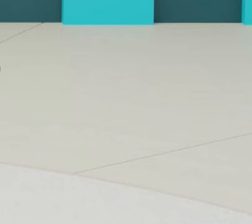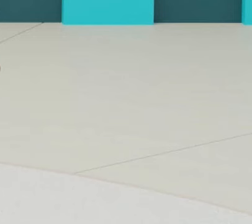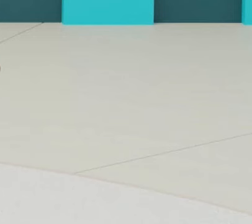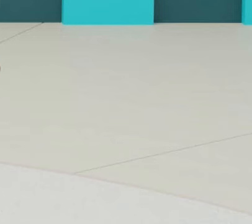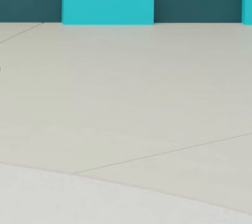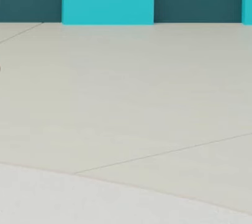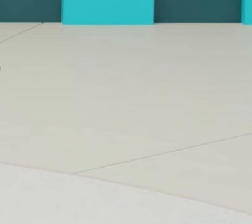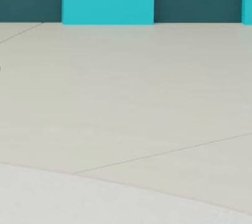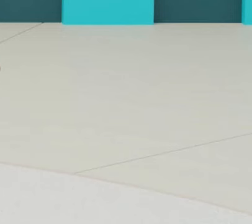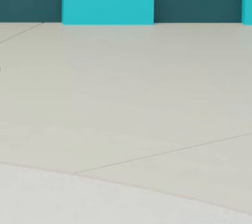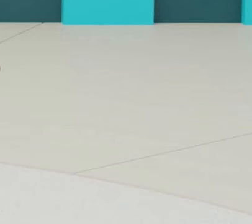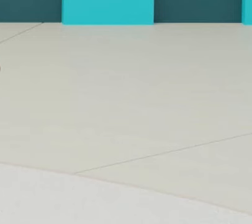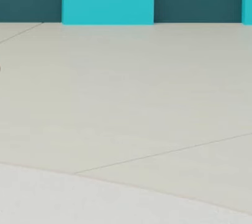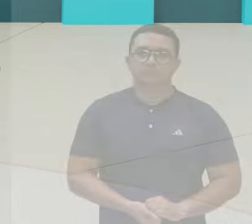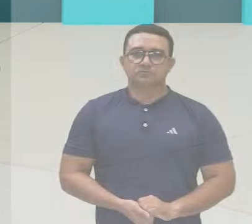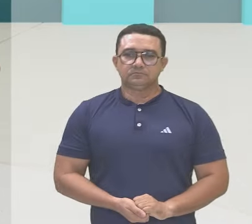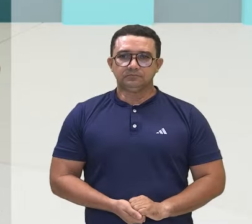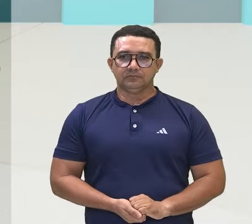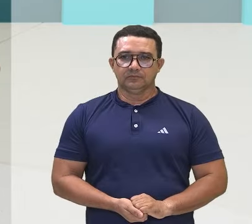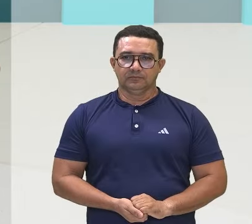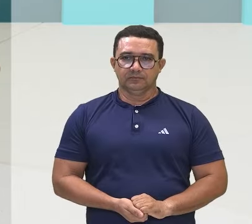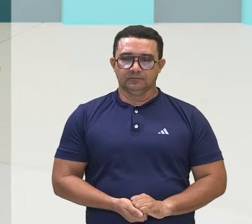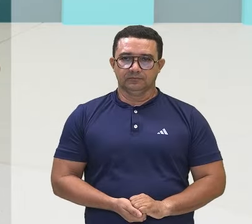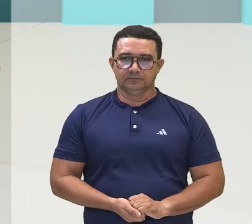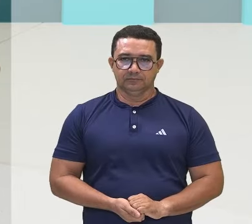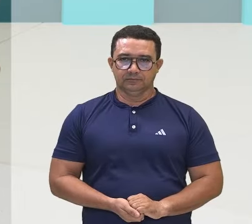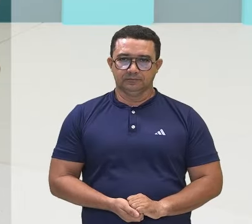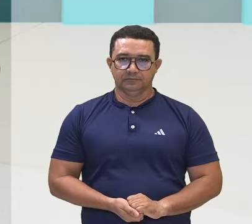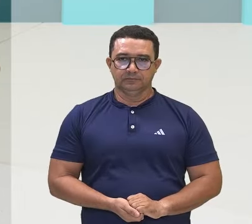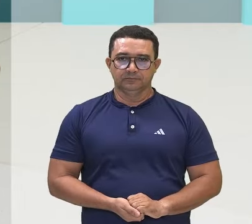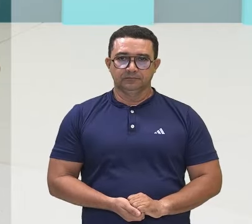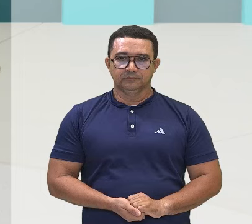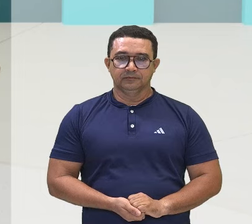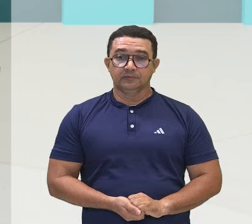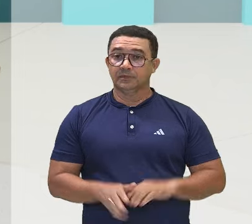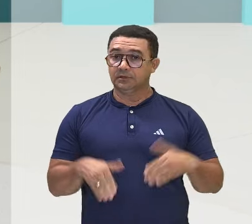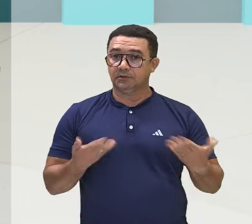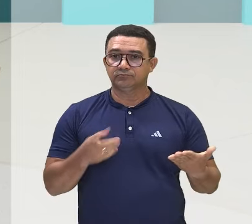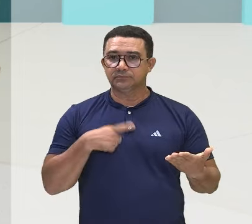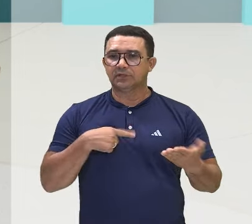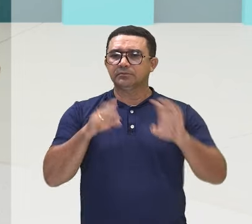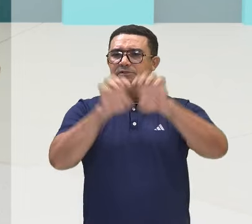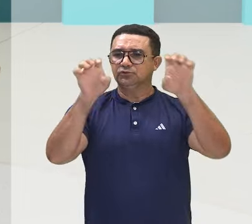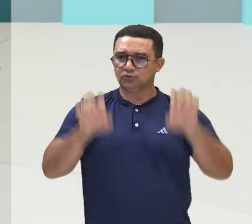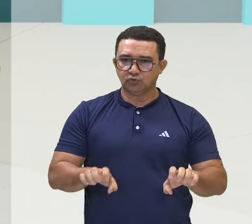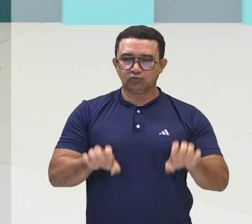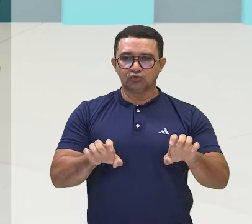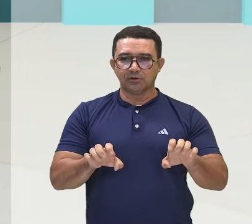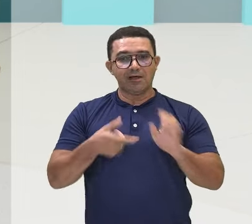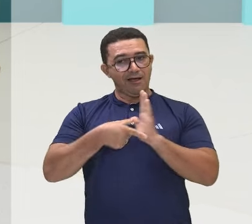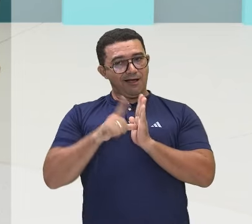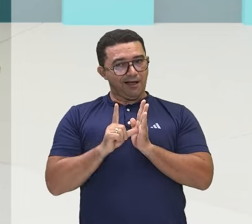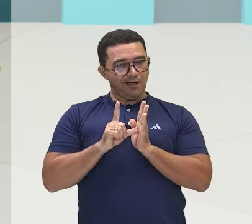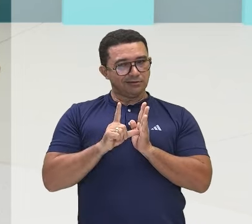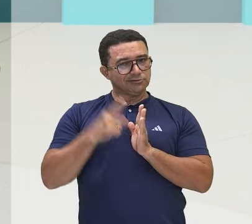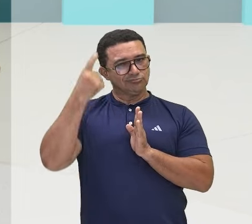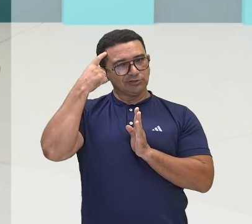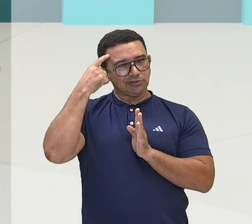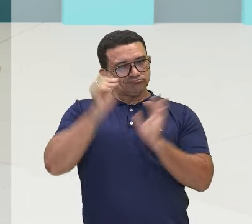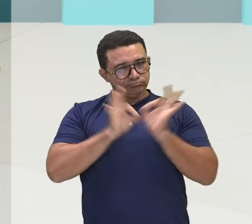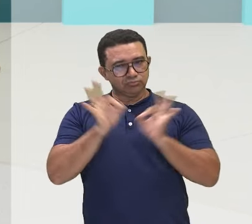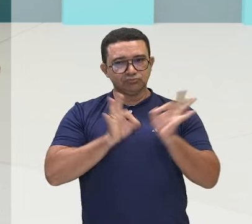ter os tercetos, que são 2 estrofes com 3 versos cada uma, ok? Então eu vou ter essa estrutura bem pensada, bem amarrada, isso